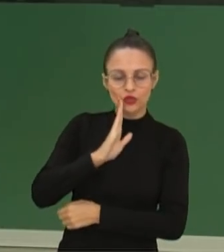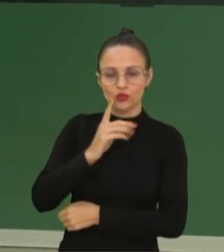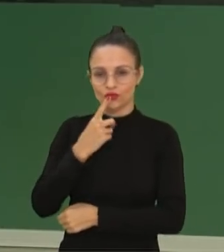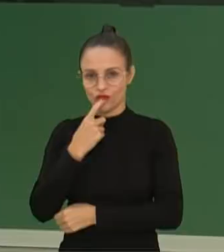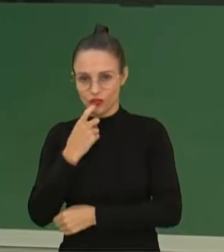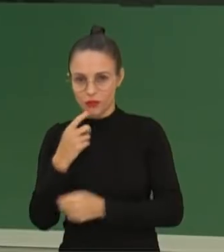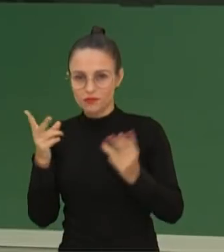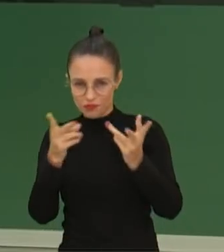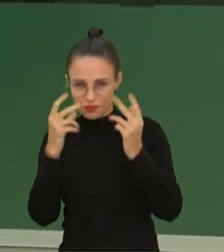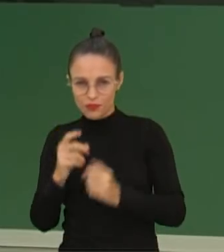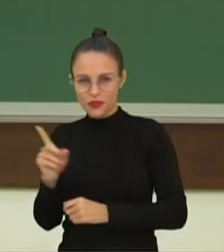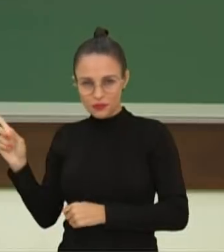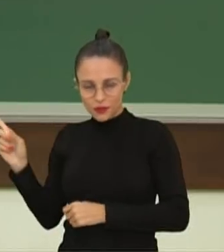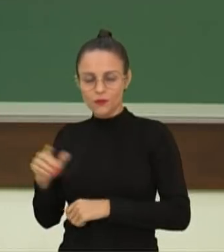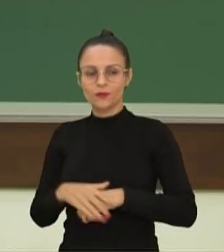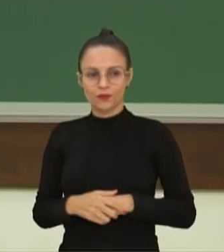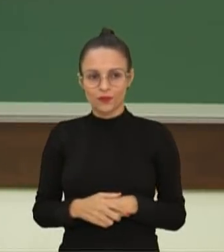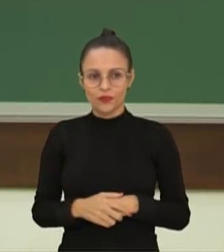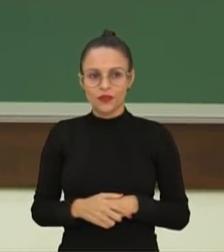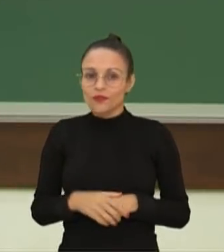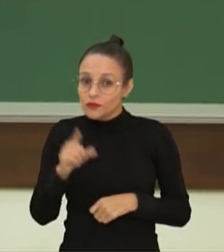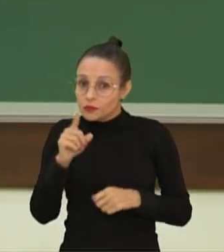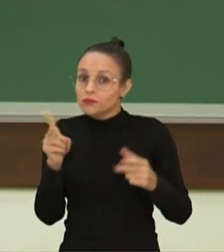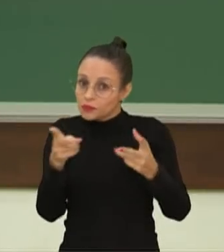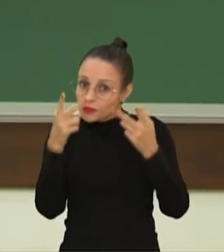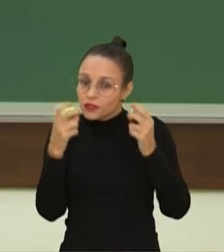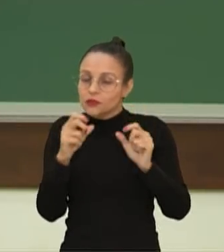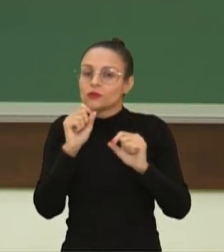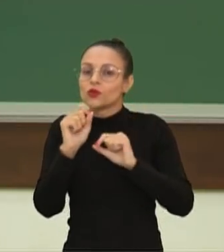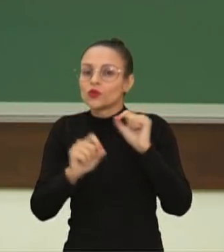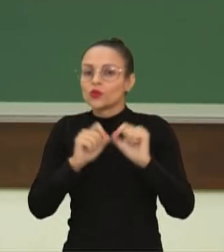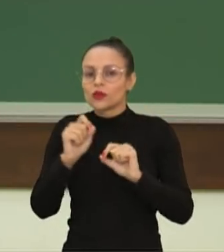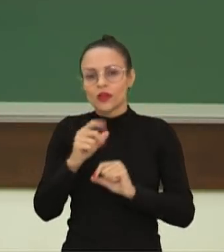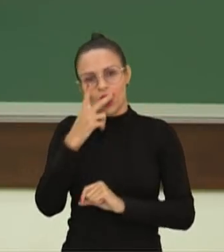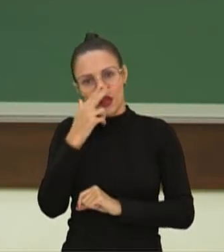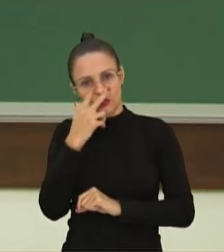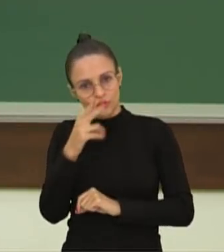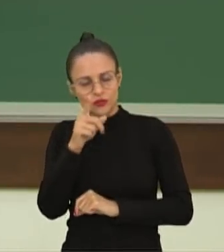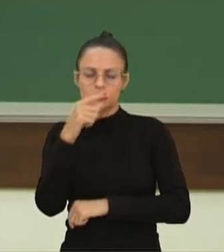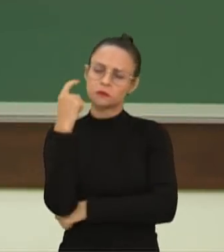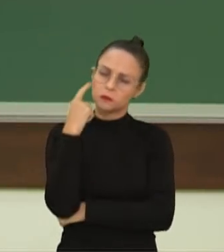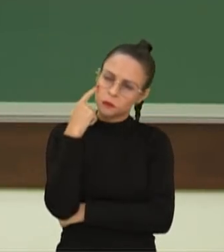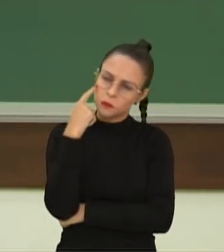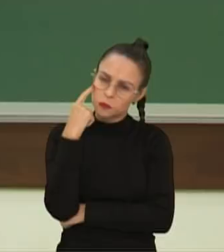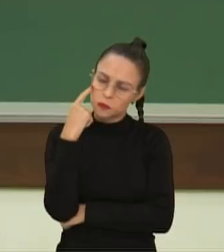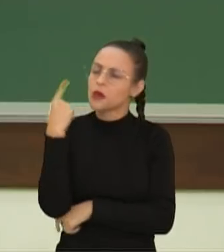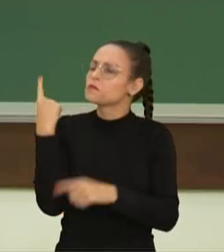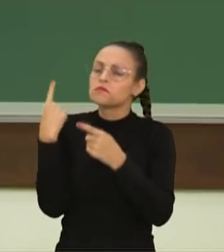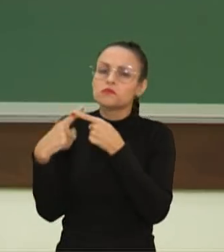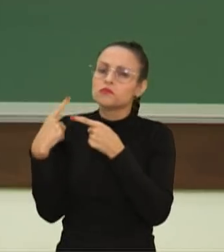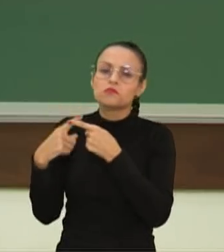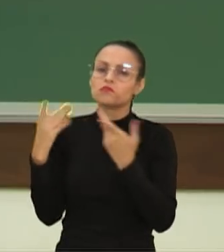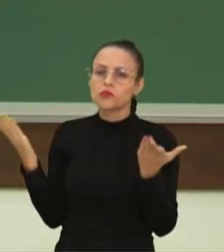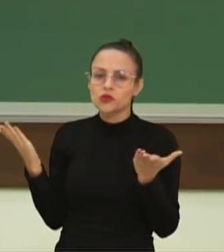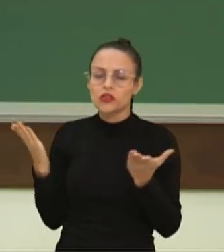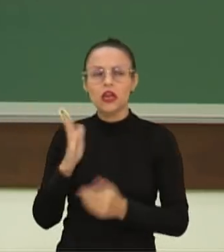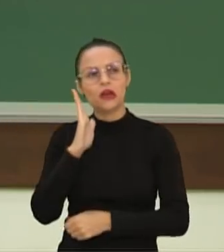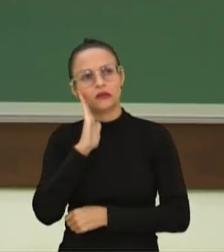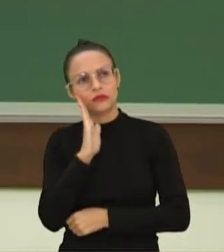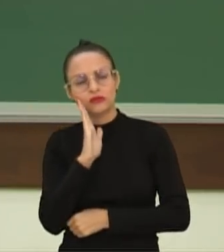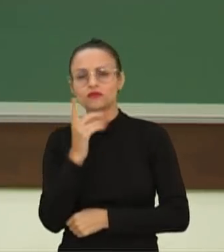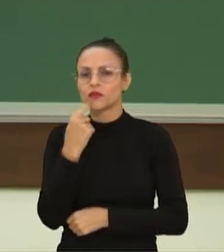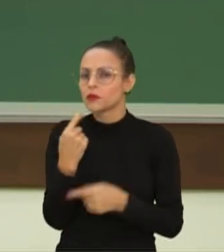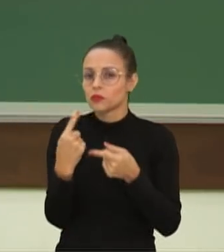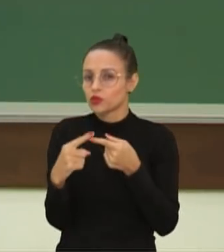vermelho? Se você já reparou, talvez você tenha se questionado do porquê vasos em azul e